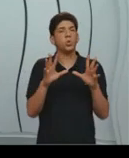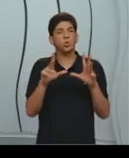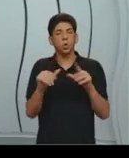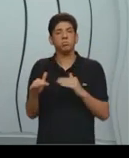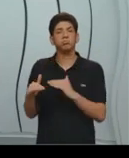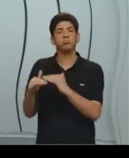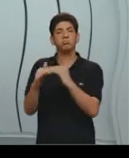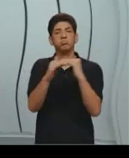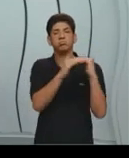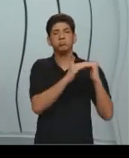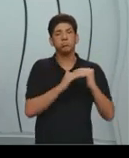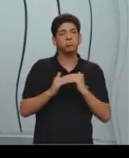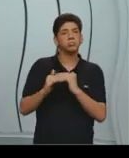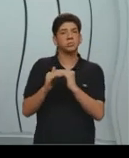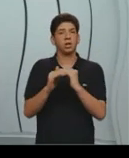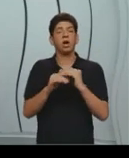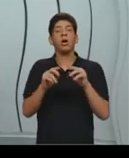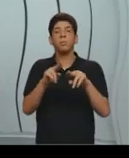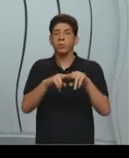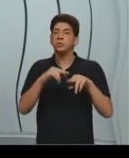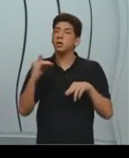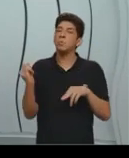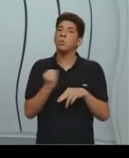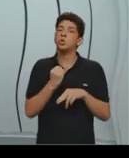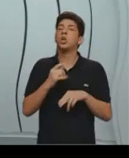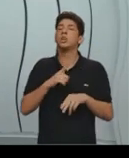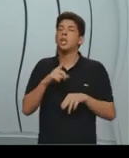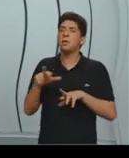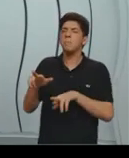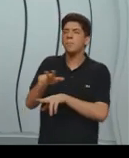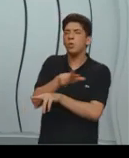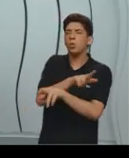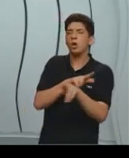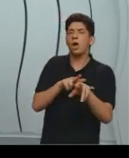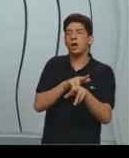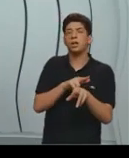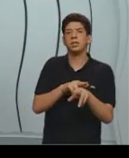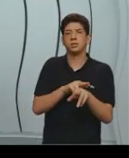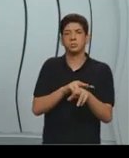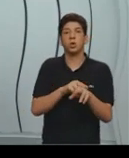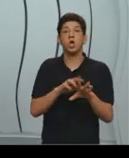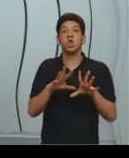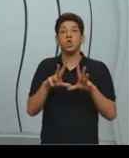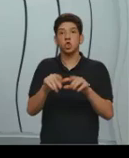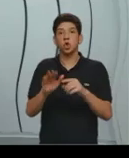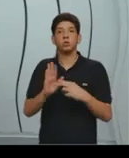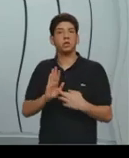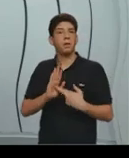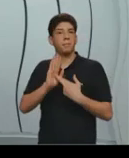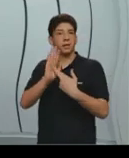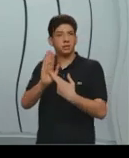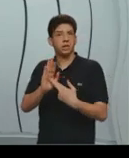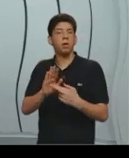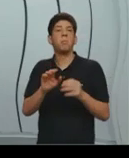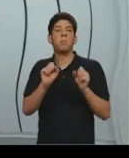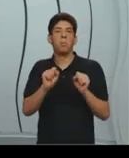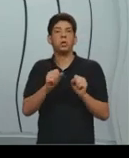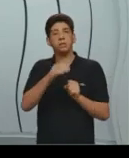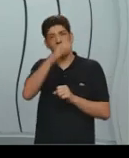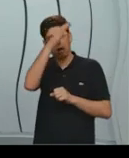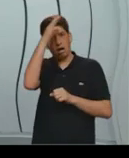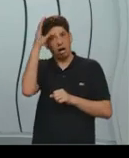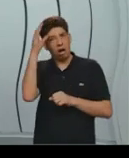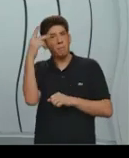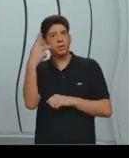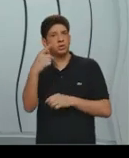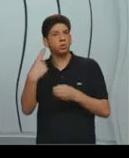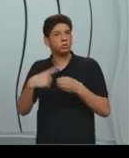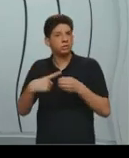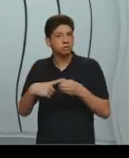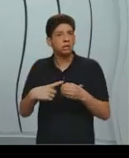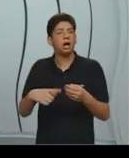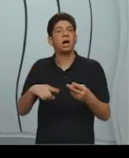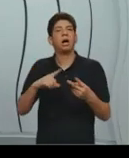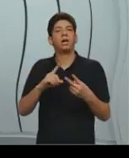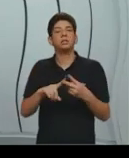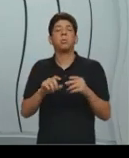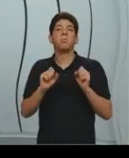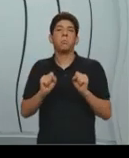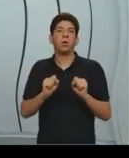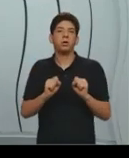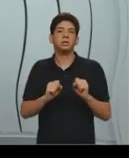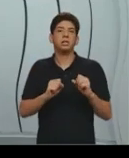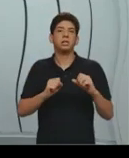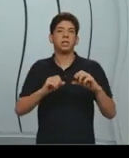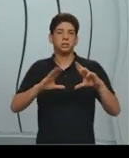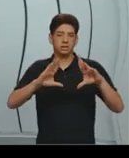ter pluralismo de todas as vozes representadas, tanto na Câmara Municipal da sua cidade, como na Assembleia Legislativa do Estado de Minas